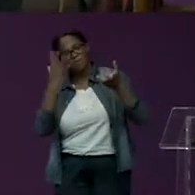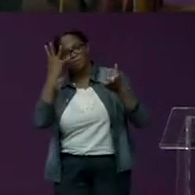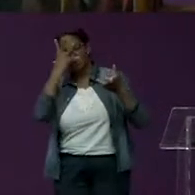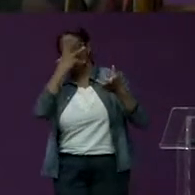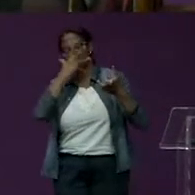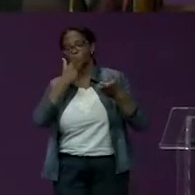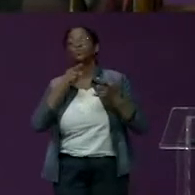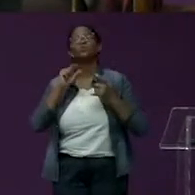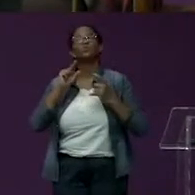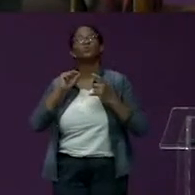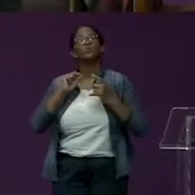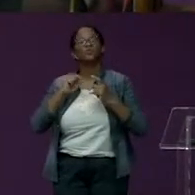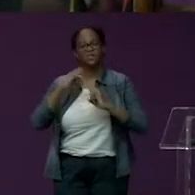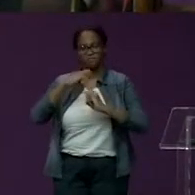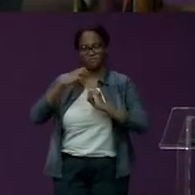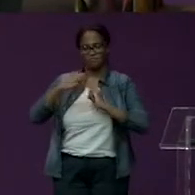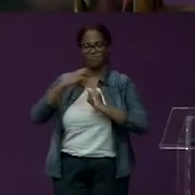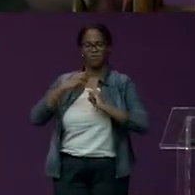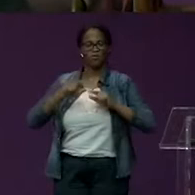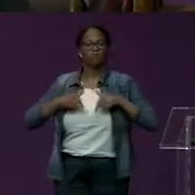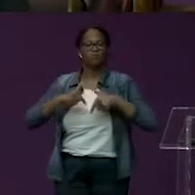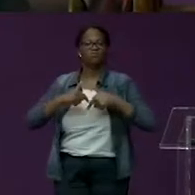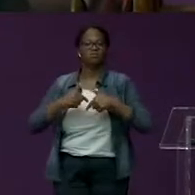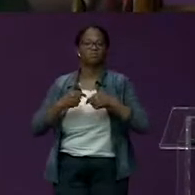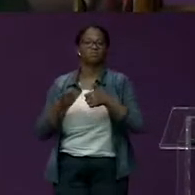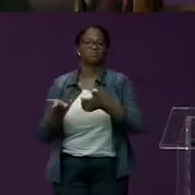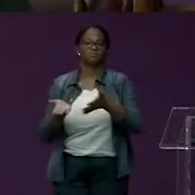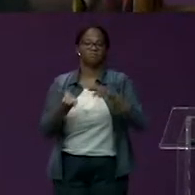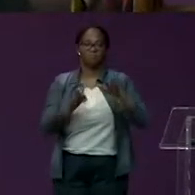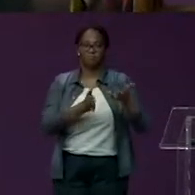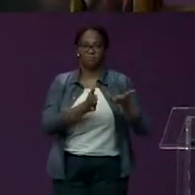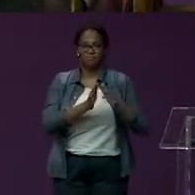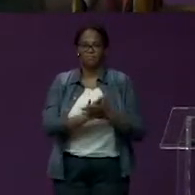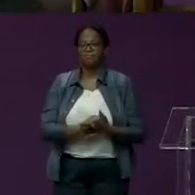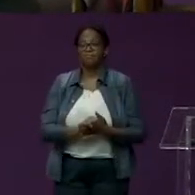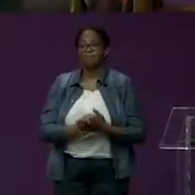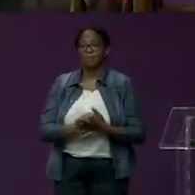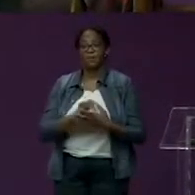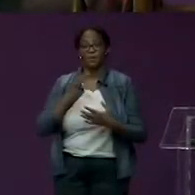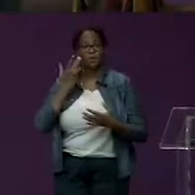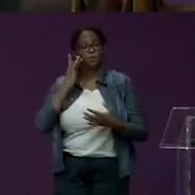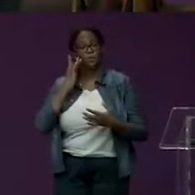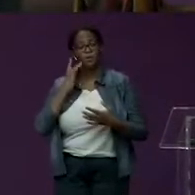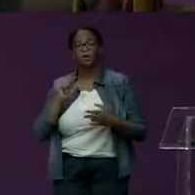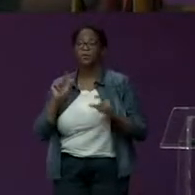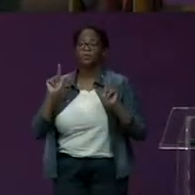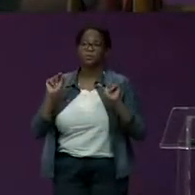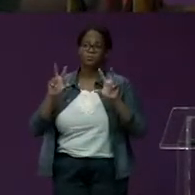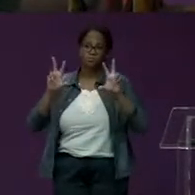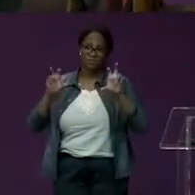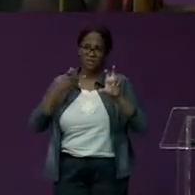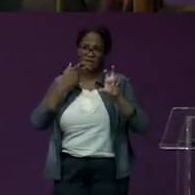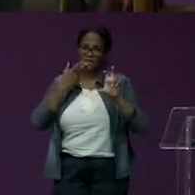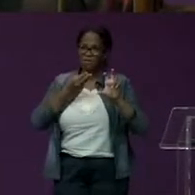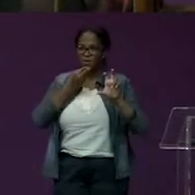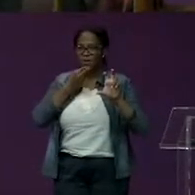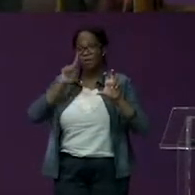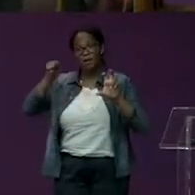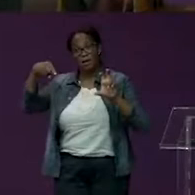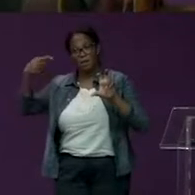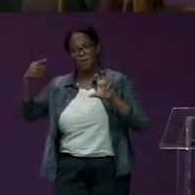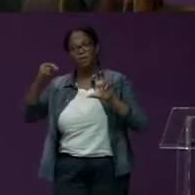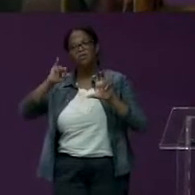bonita e muito intensa na Fiocruz. Também eu acho que falar um pouco, e queria até depois fazer